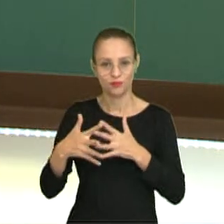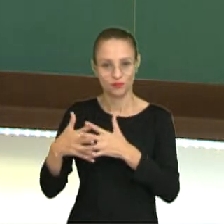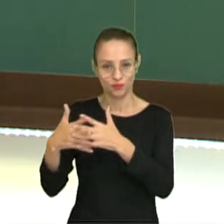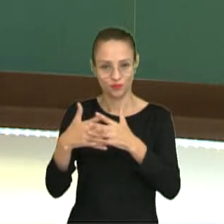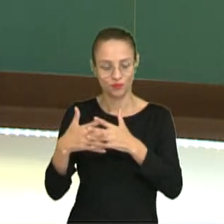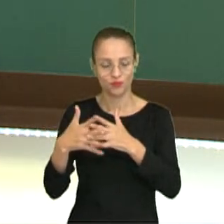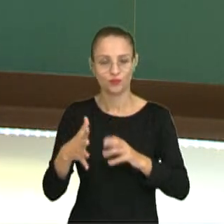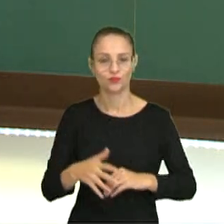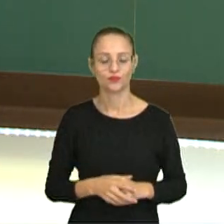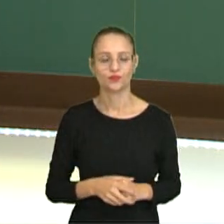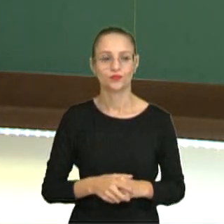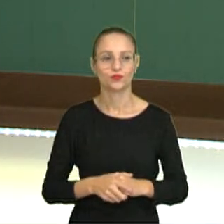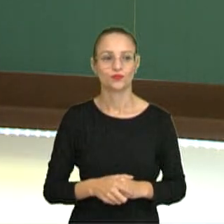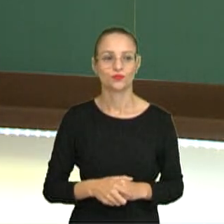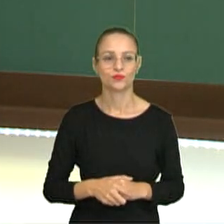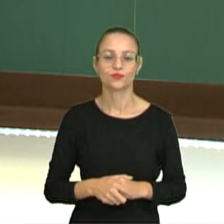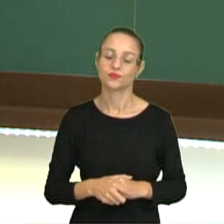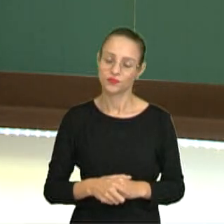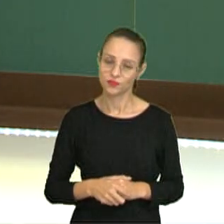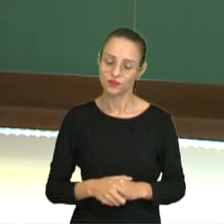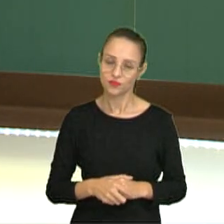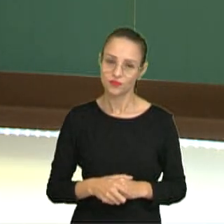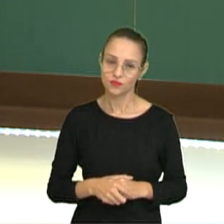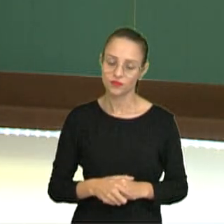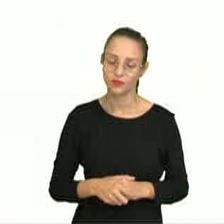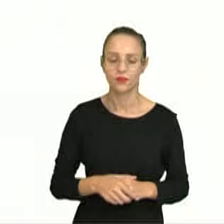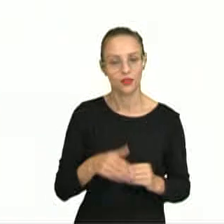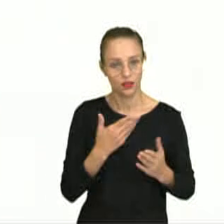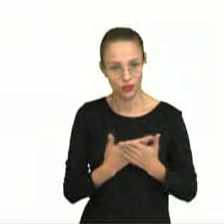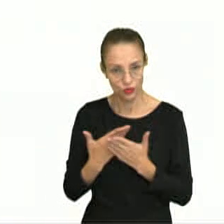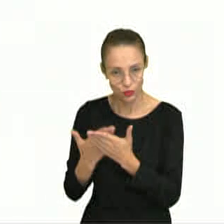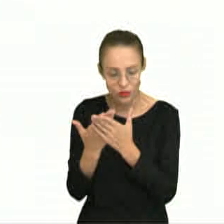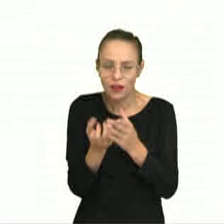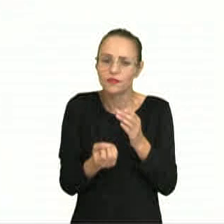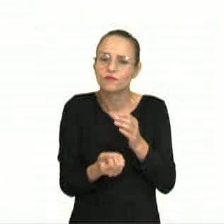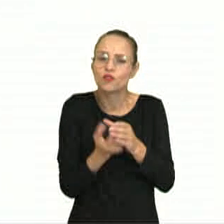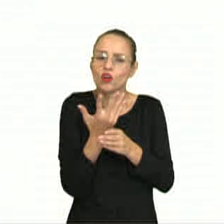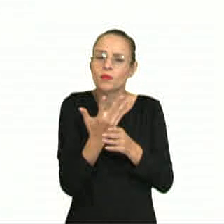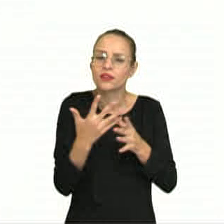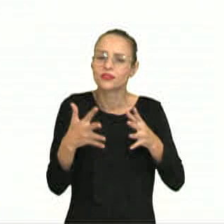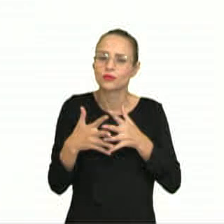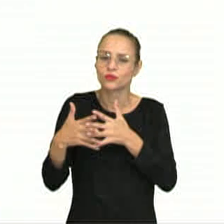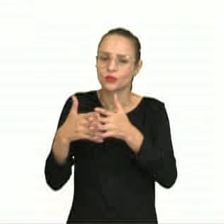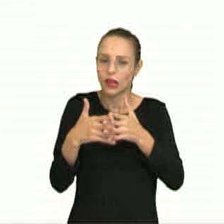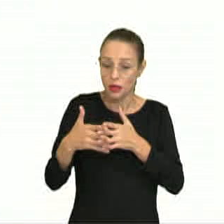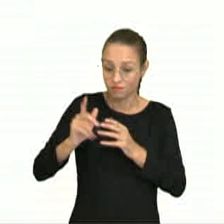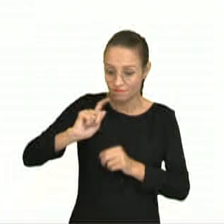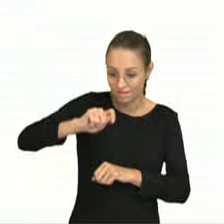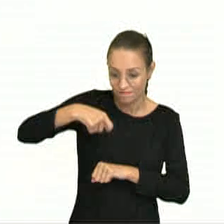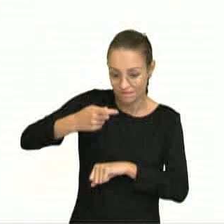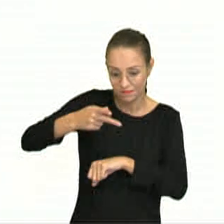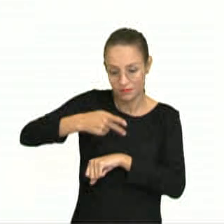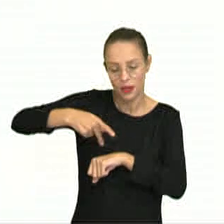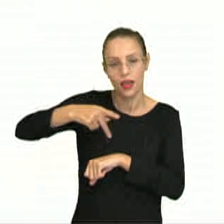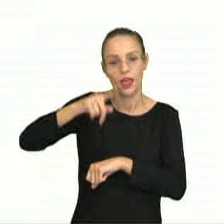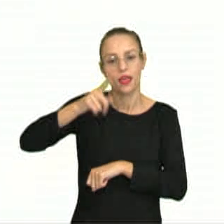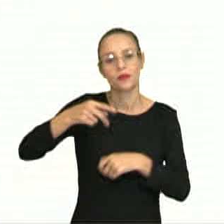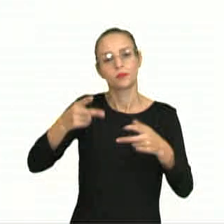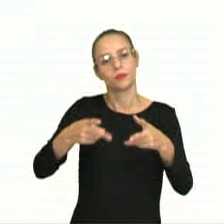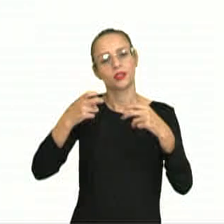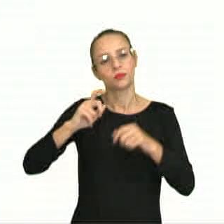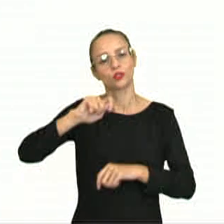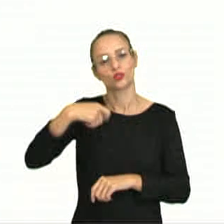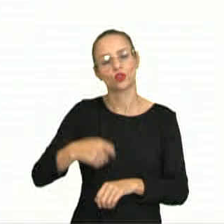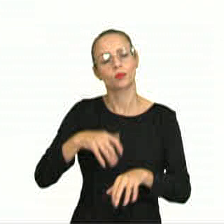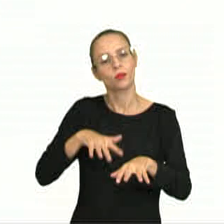Unidos. Então, assim, estudar a formação dos Estados Unidos enquanto nação é possibilitar percepção sobre os